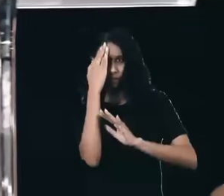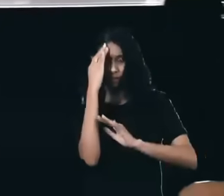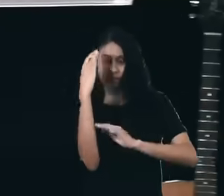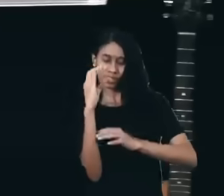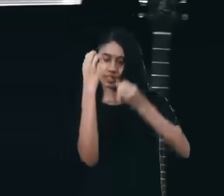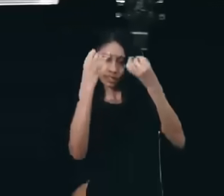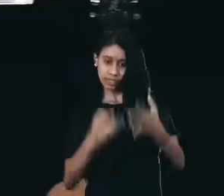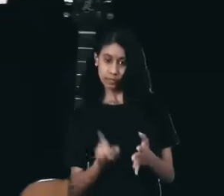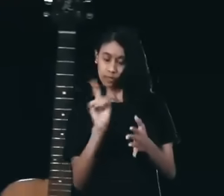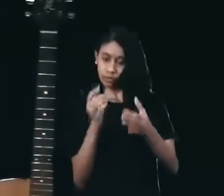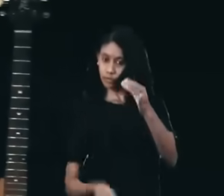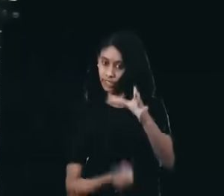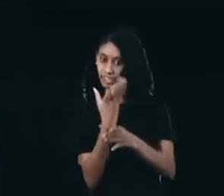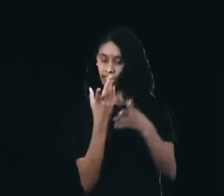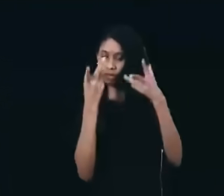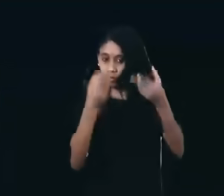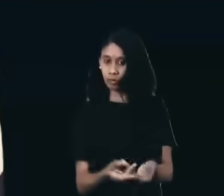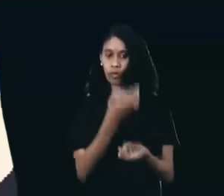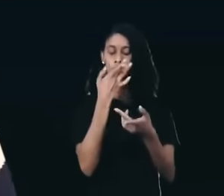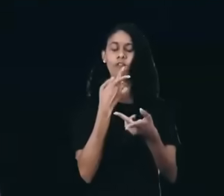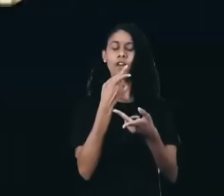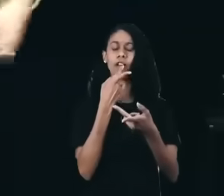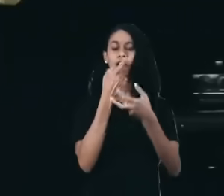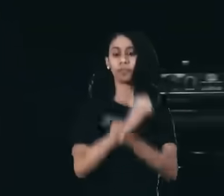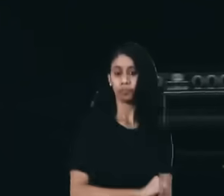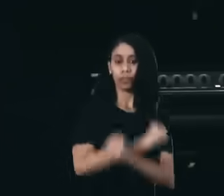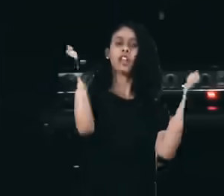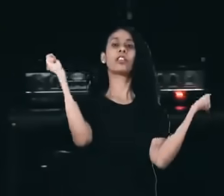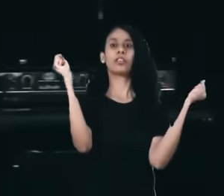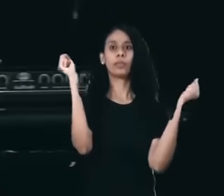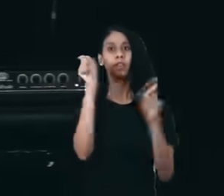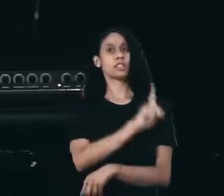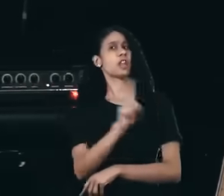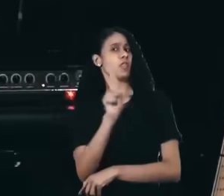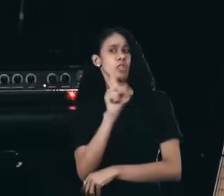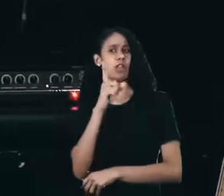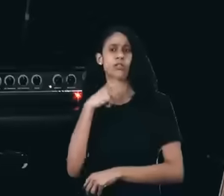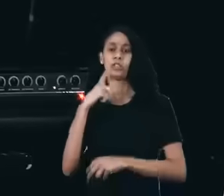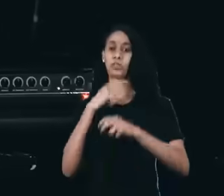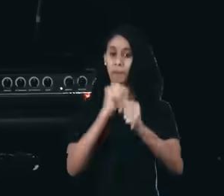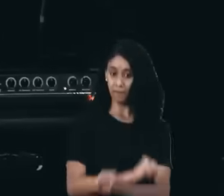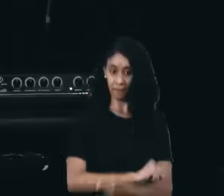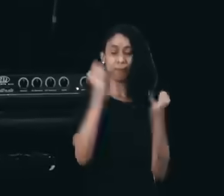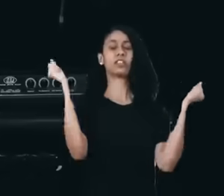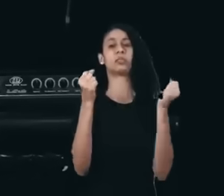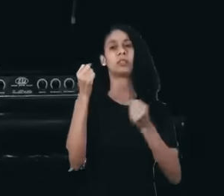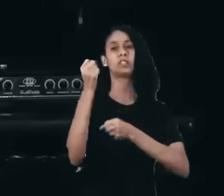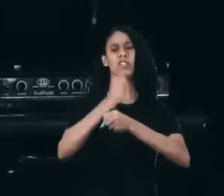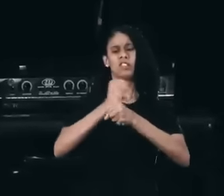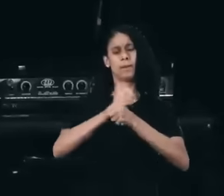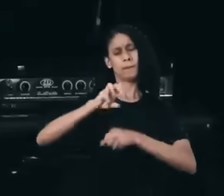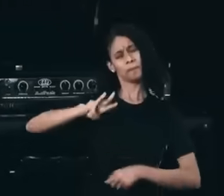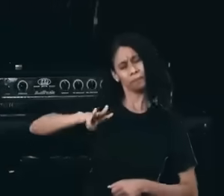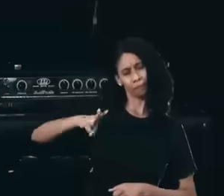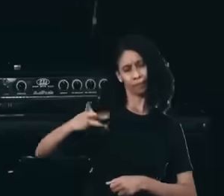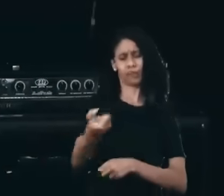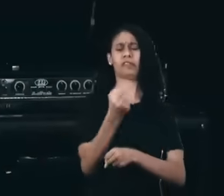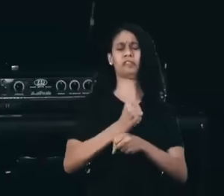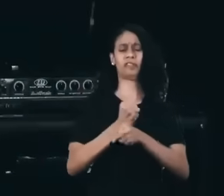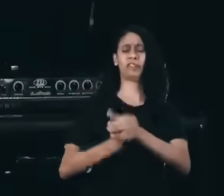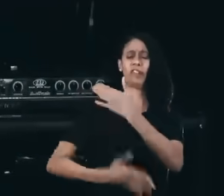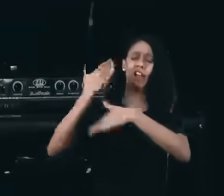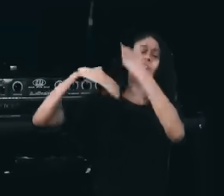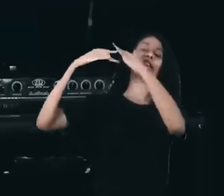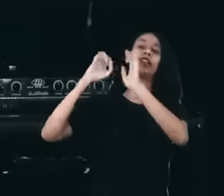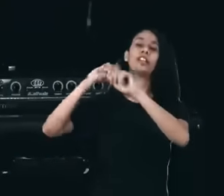foi criado, como muitos dizem, de uma explosão do Big Bang, que houve uma explosão há bilhões de anos atrás e a evolução,